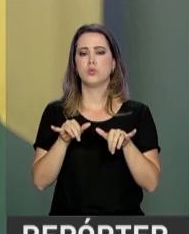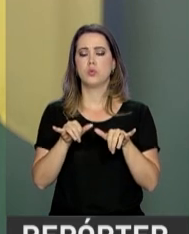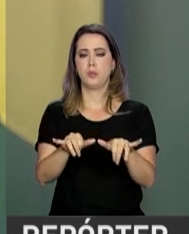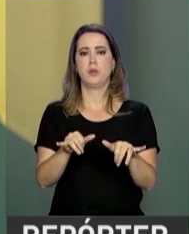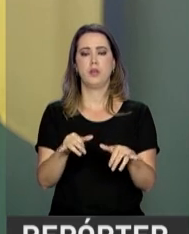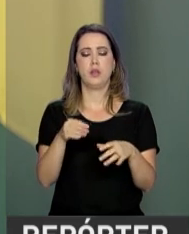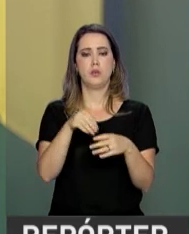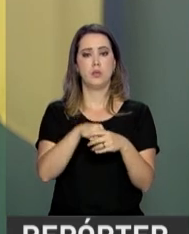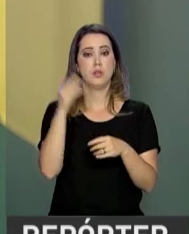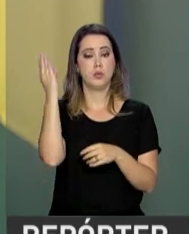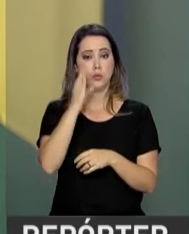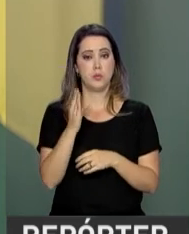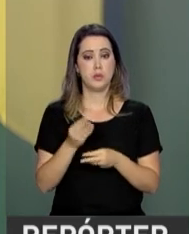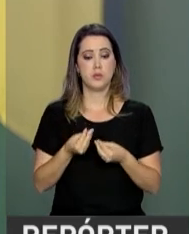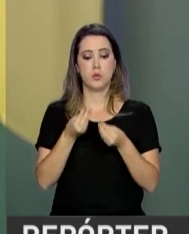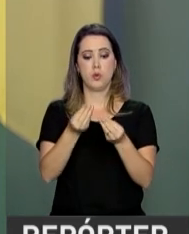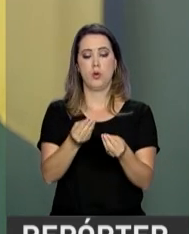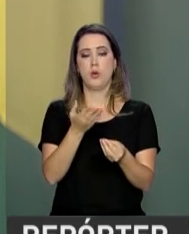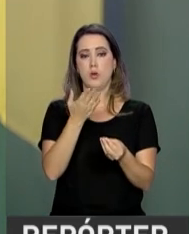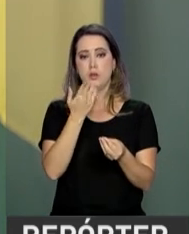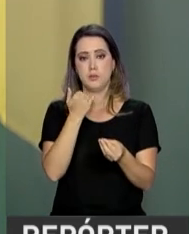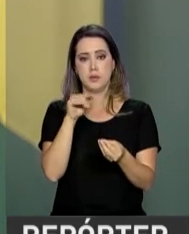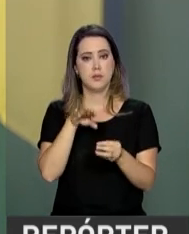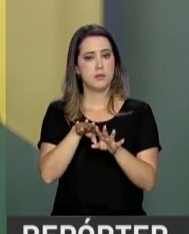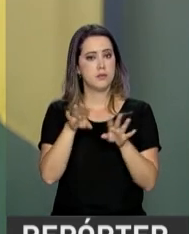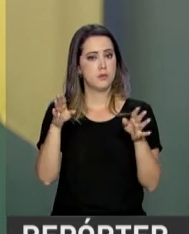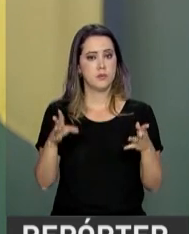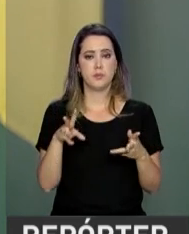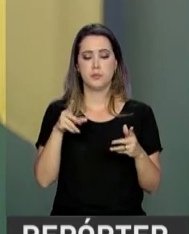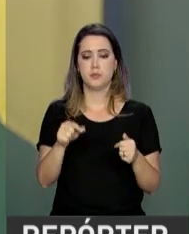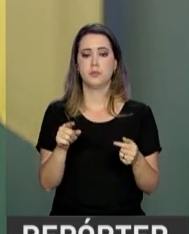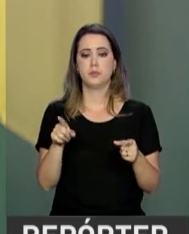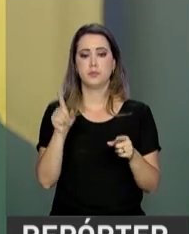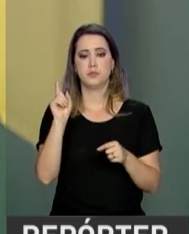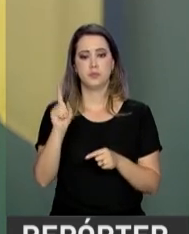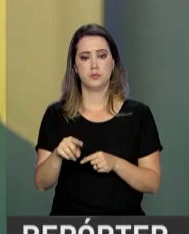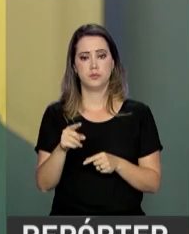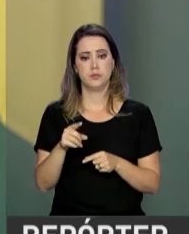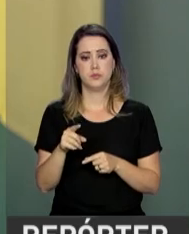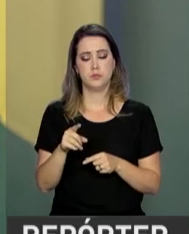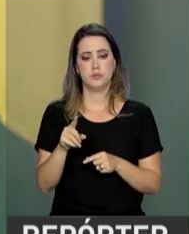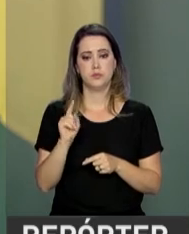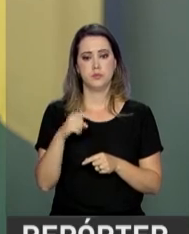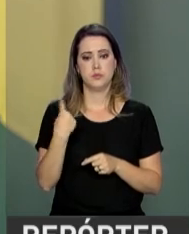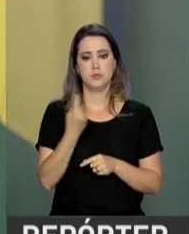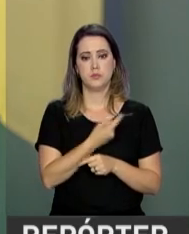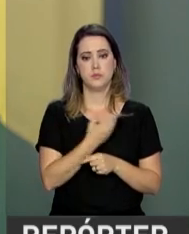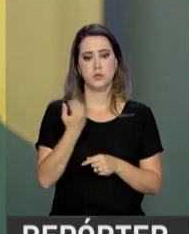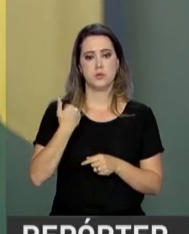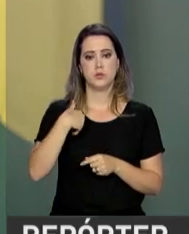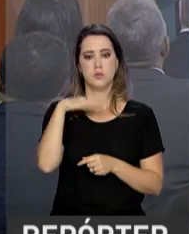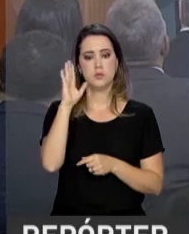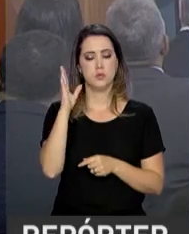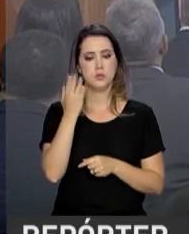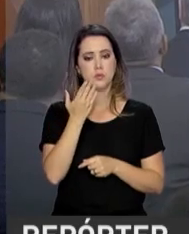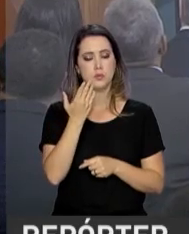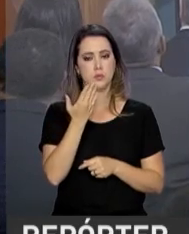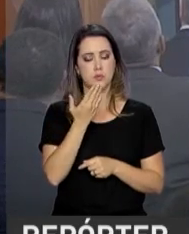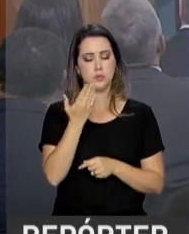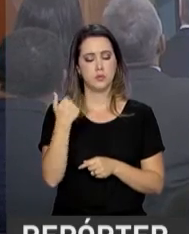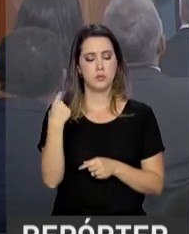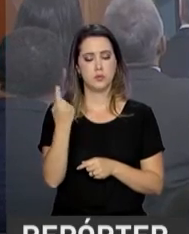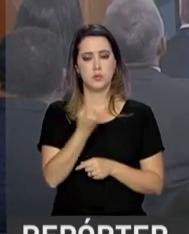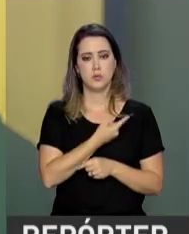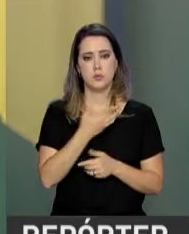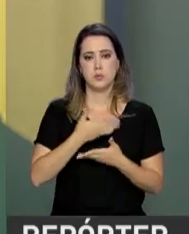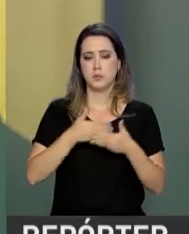por comida na mesa e todos etc do ié dos nossos maiores aliados no combate